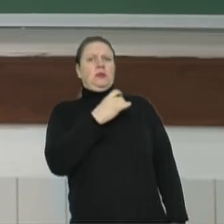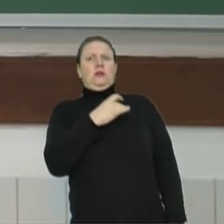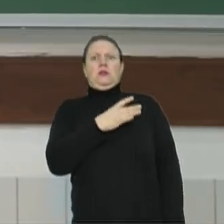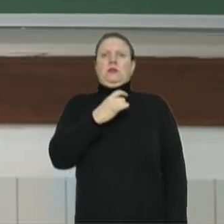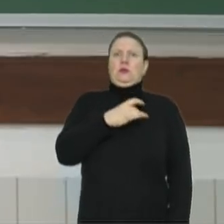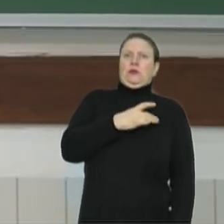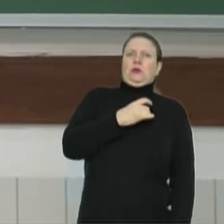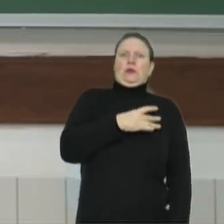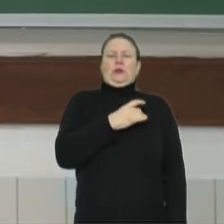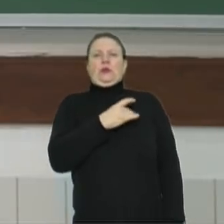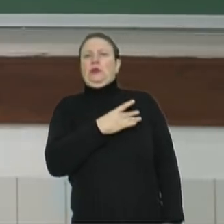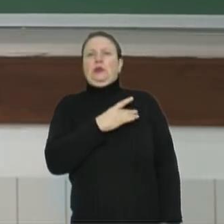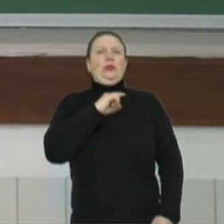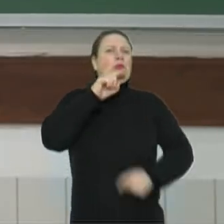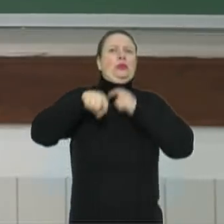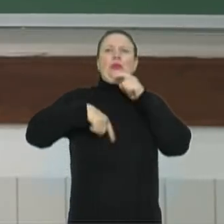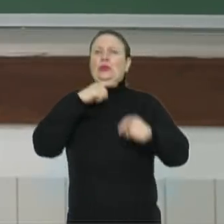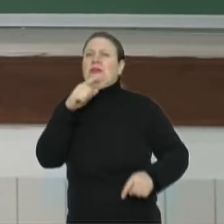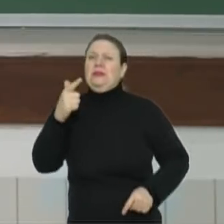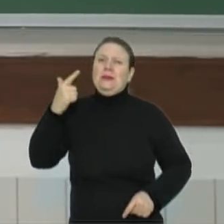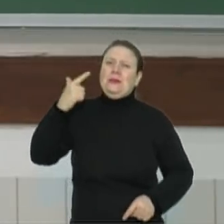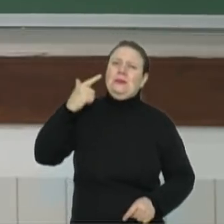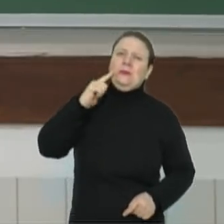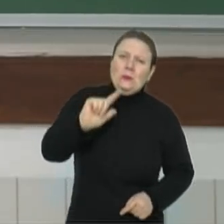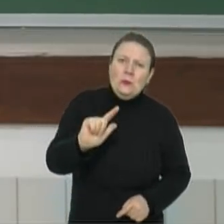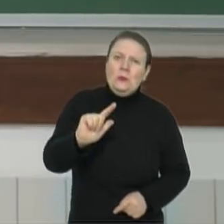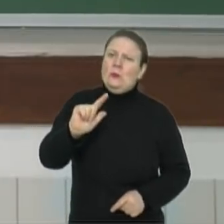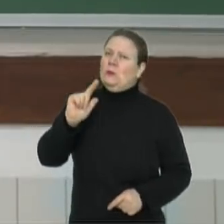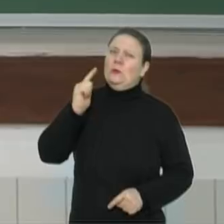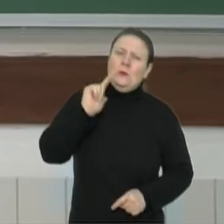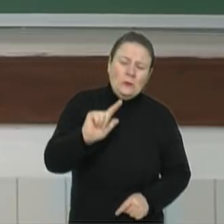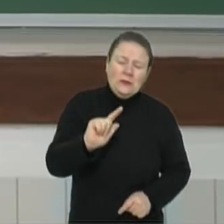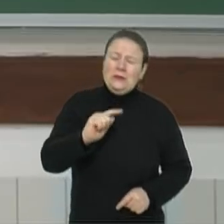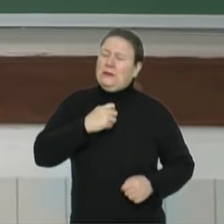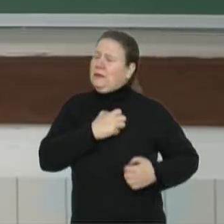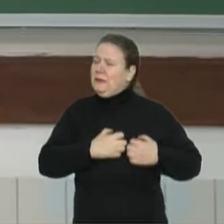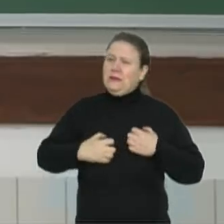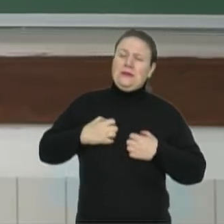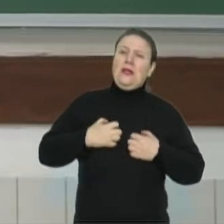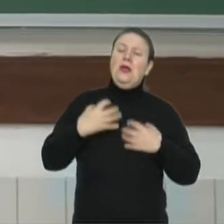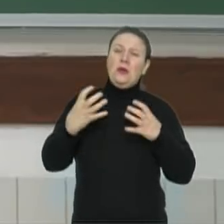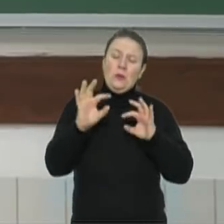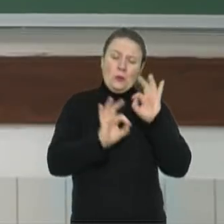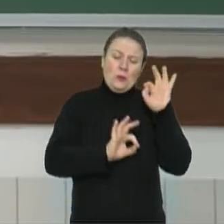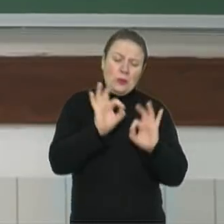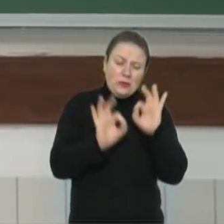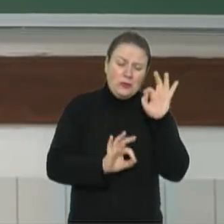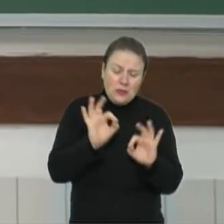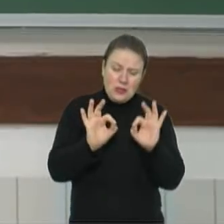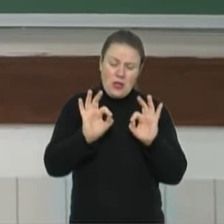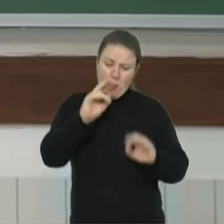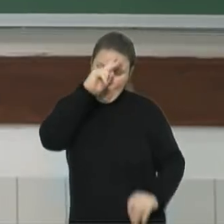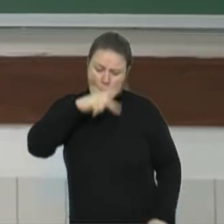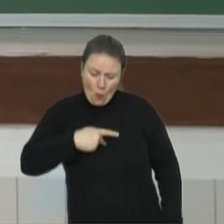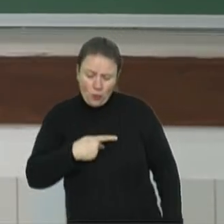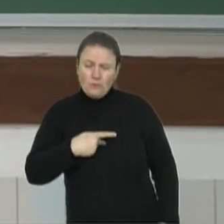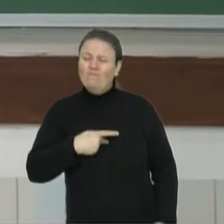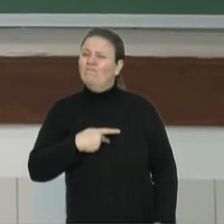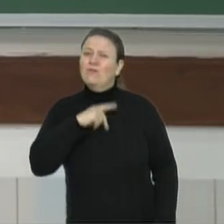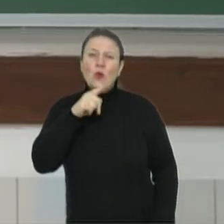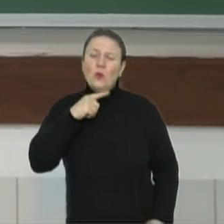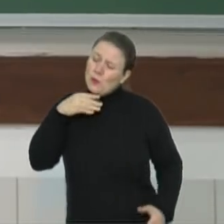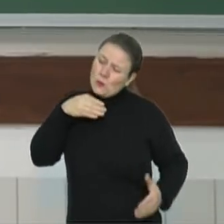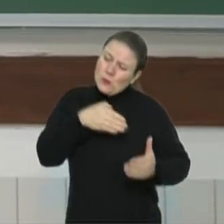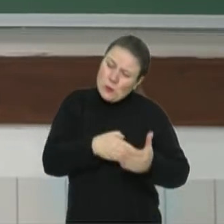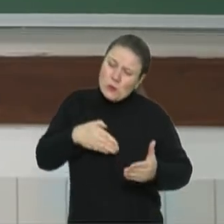temor, de não conseguir realizar aquilo que você deseja, aquilo que você projetou para si mesmo, né? Então a